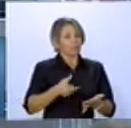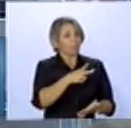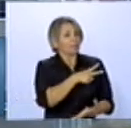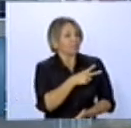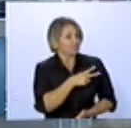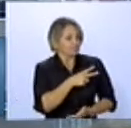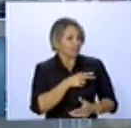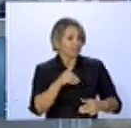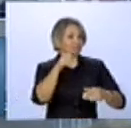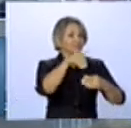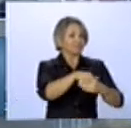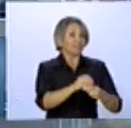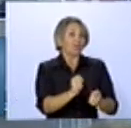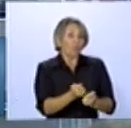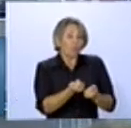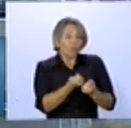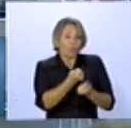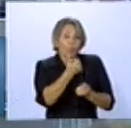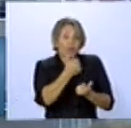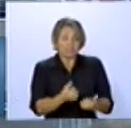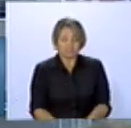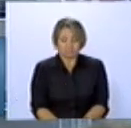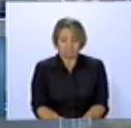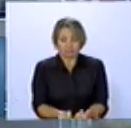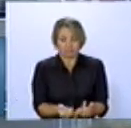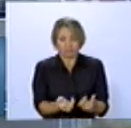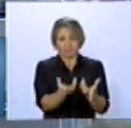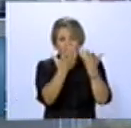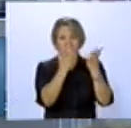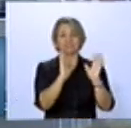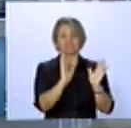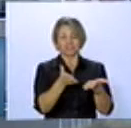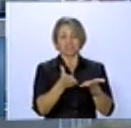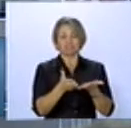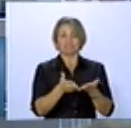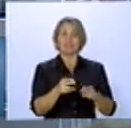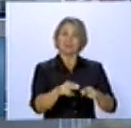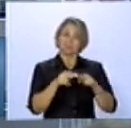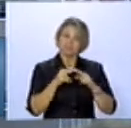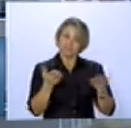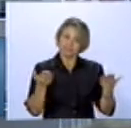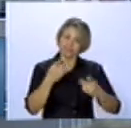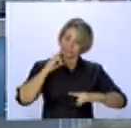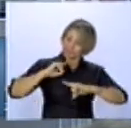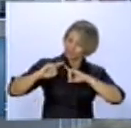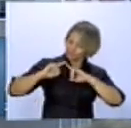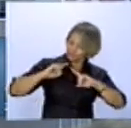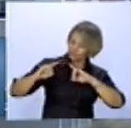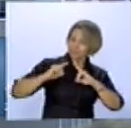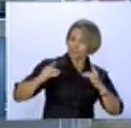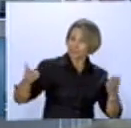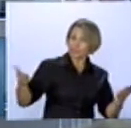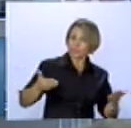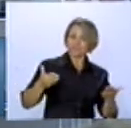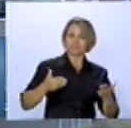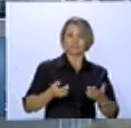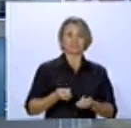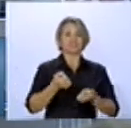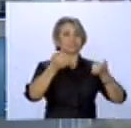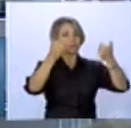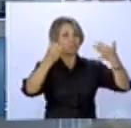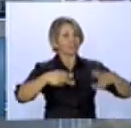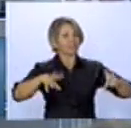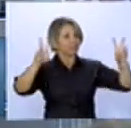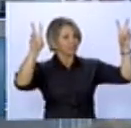está chegando em ponto de fervura pois bem senhores nesta discussão toda sobre financiamento de campanha